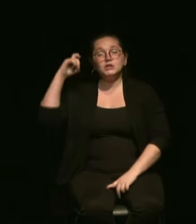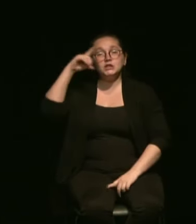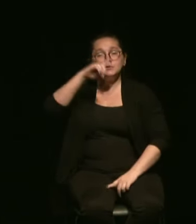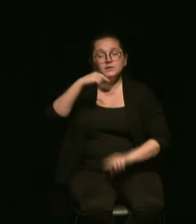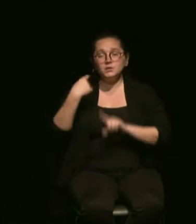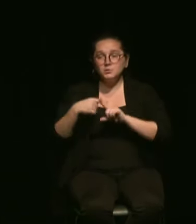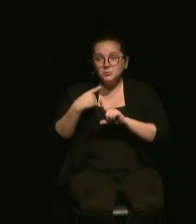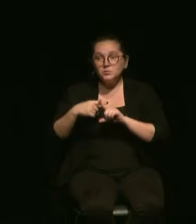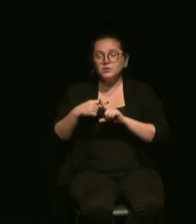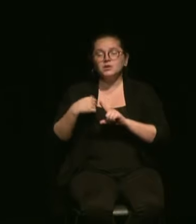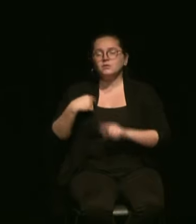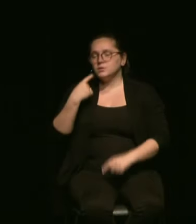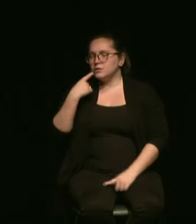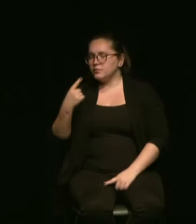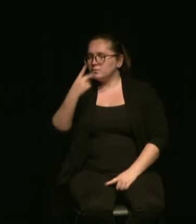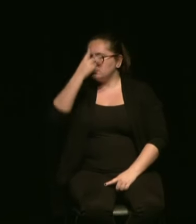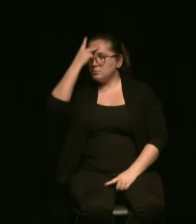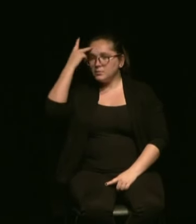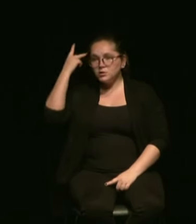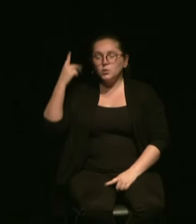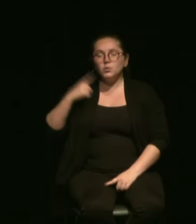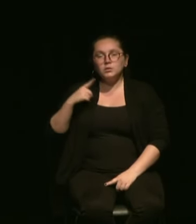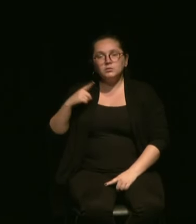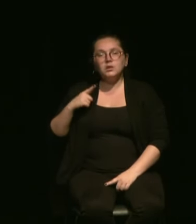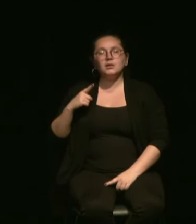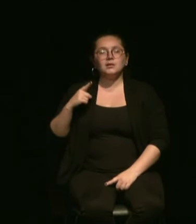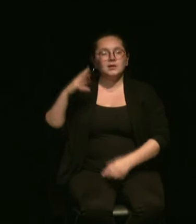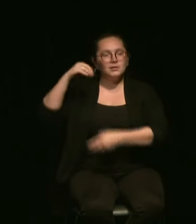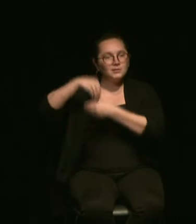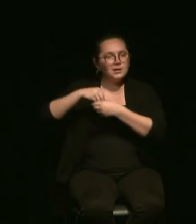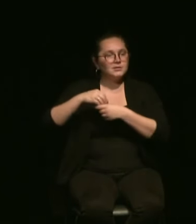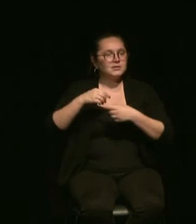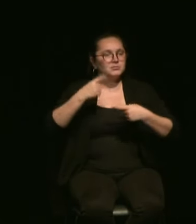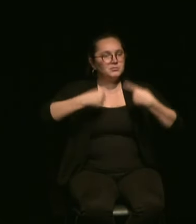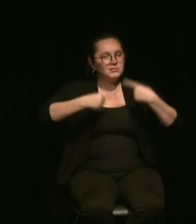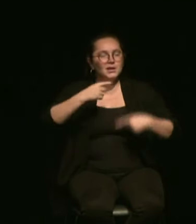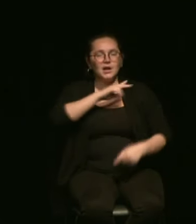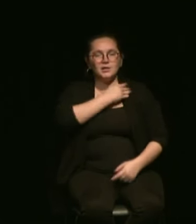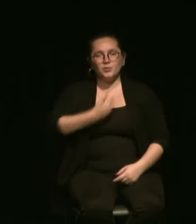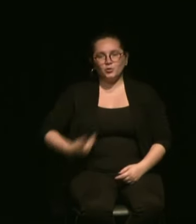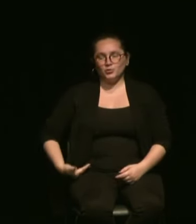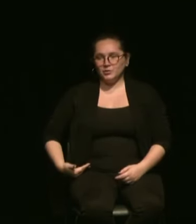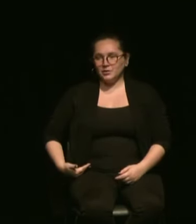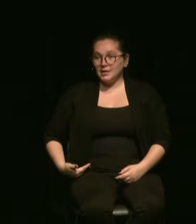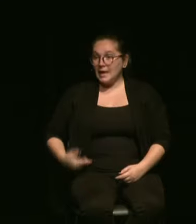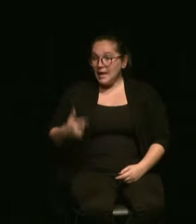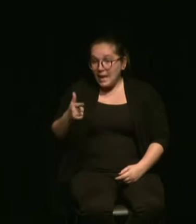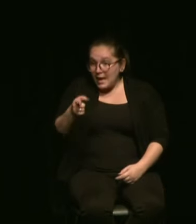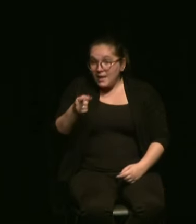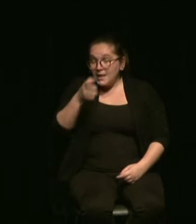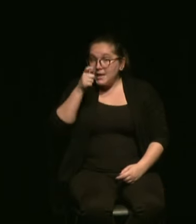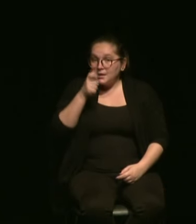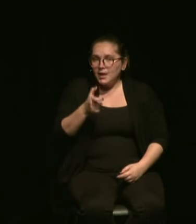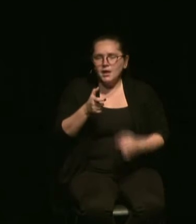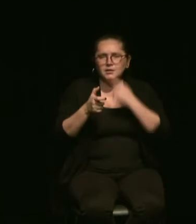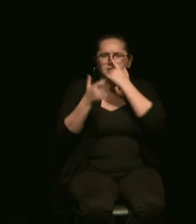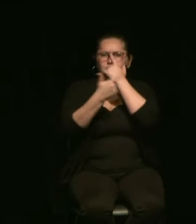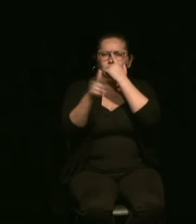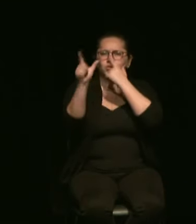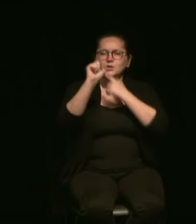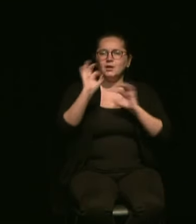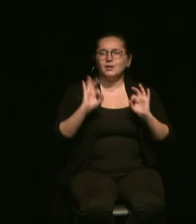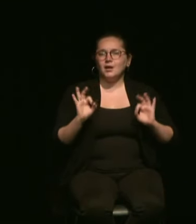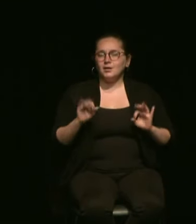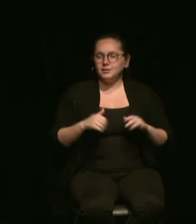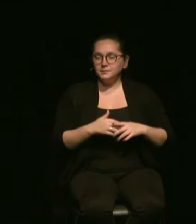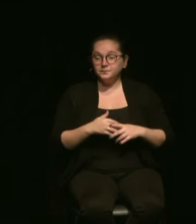grau de proeminência de um candidato à presidência da República, ele não tinha nenhum interesse nisso, nenhum, zero. E aí ele